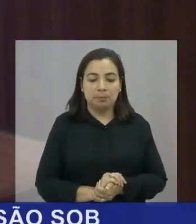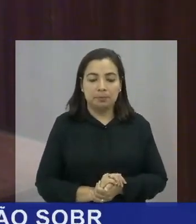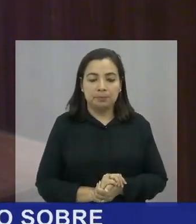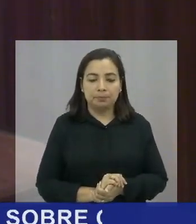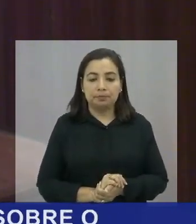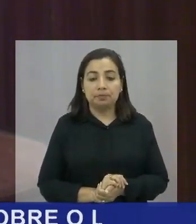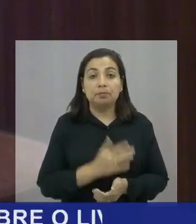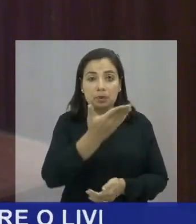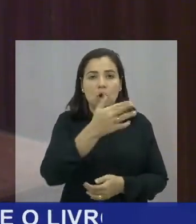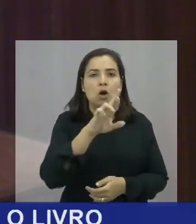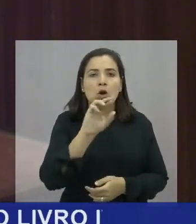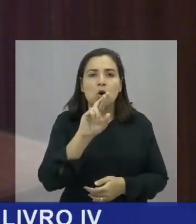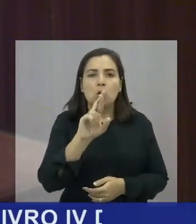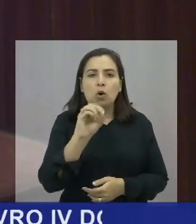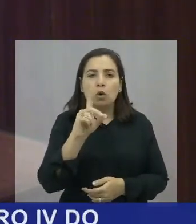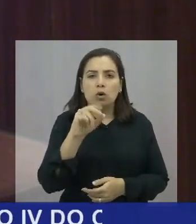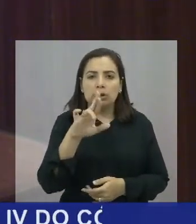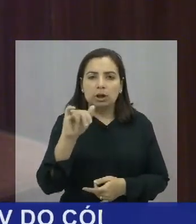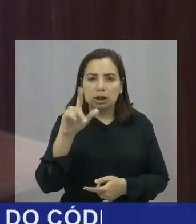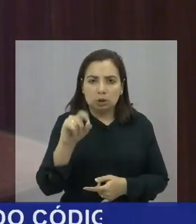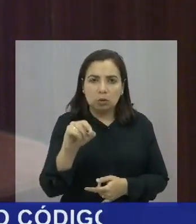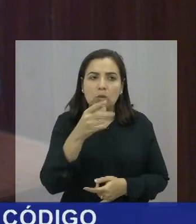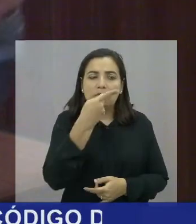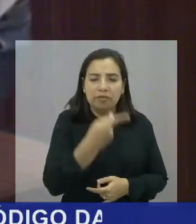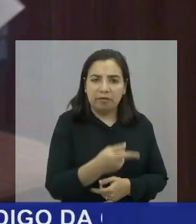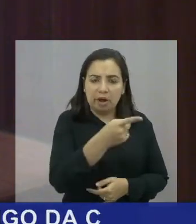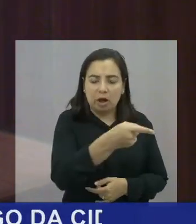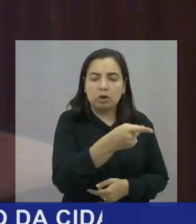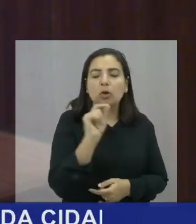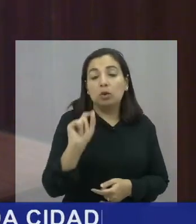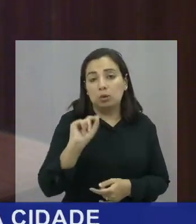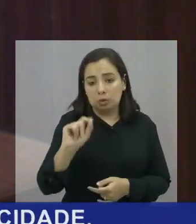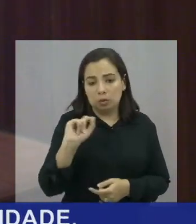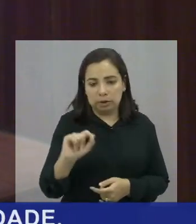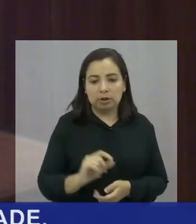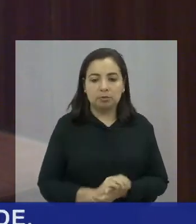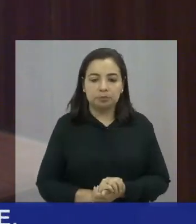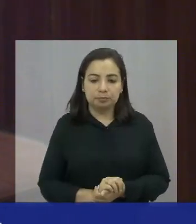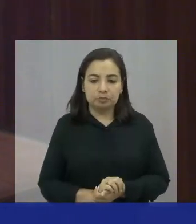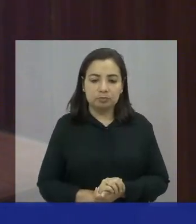O Rodrigo falou em relação à metade